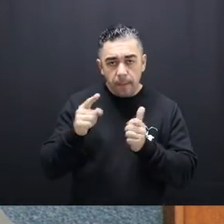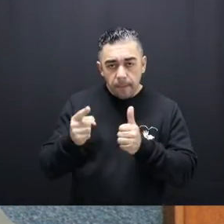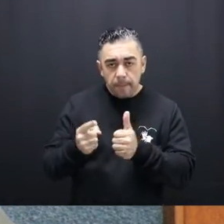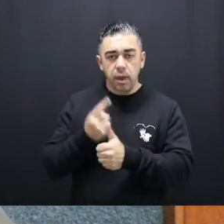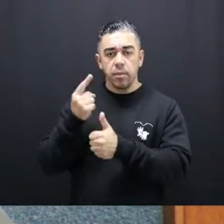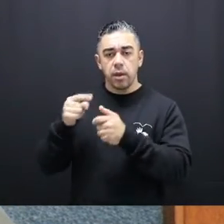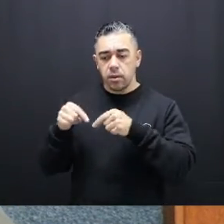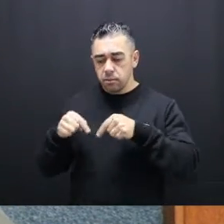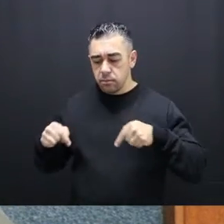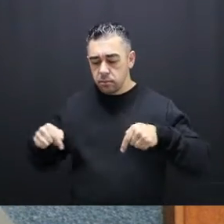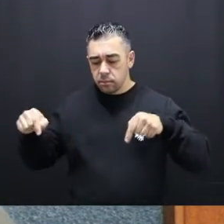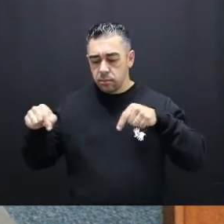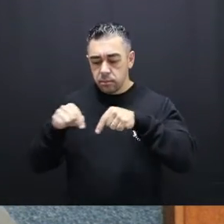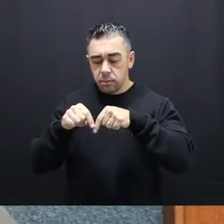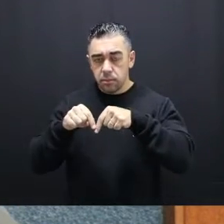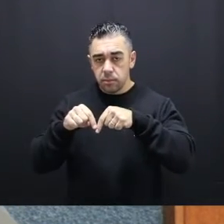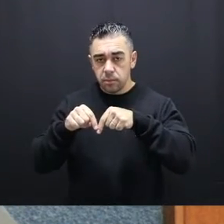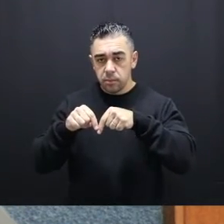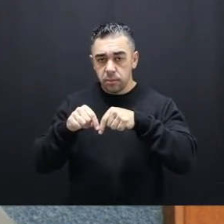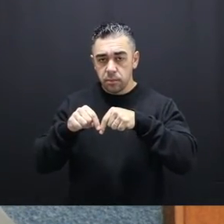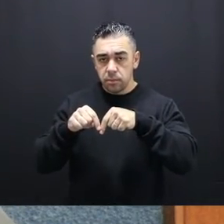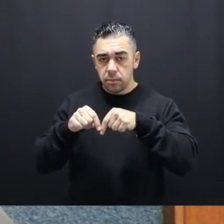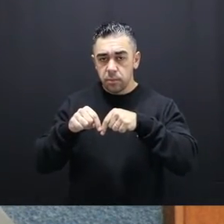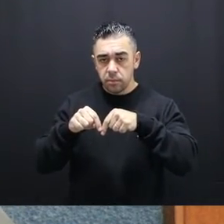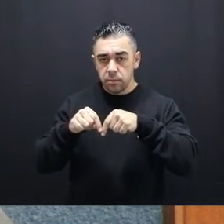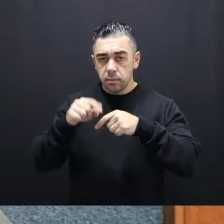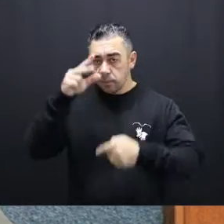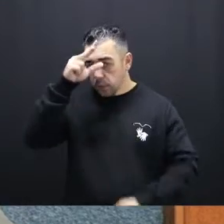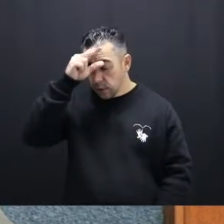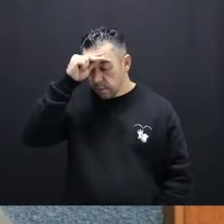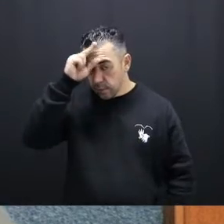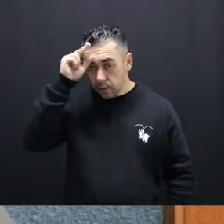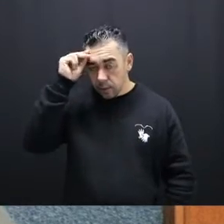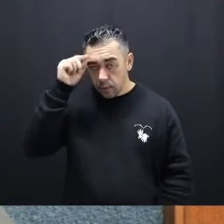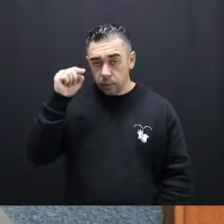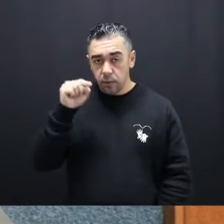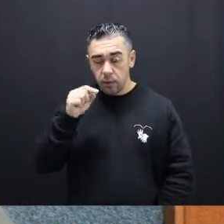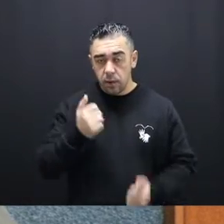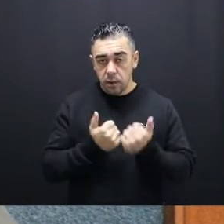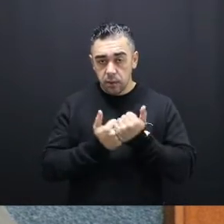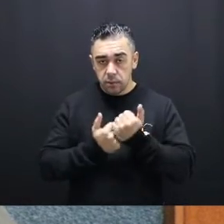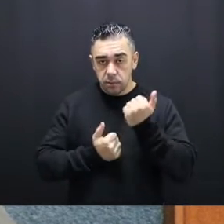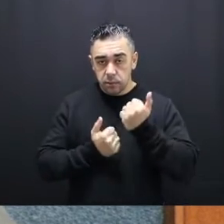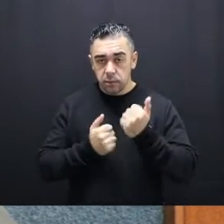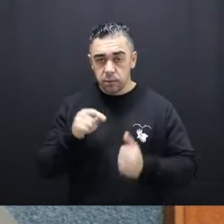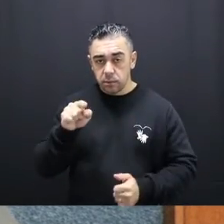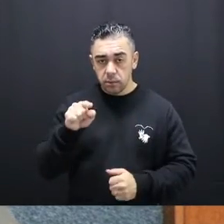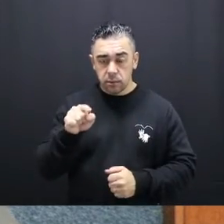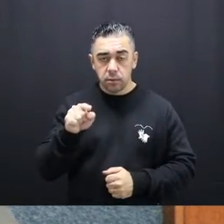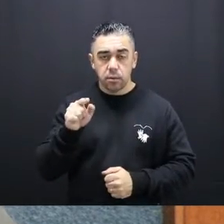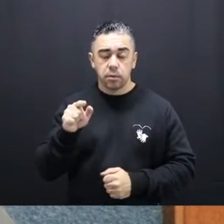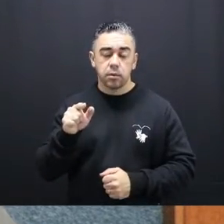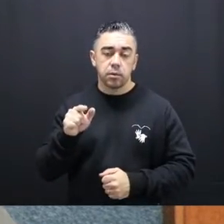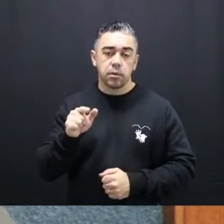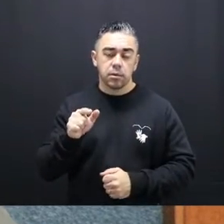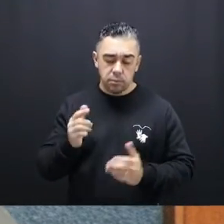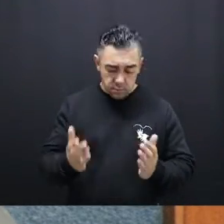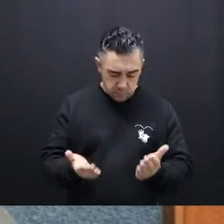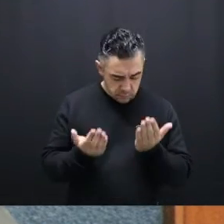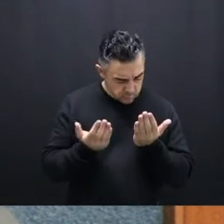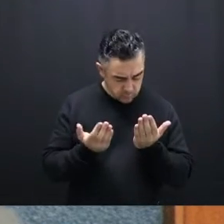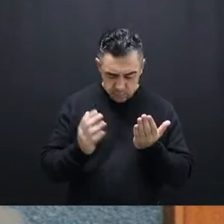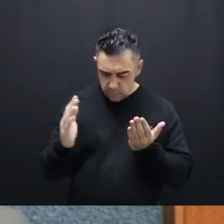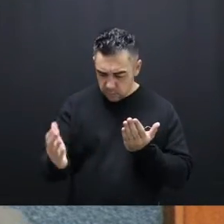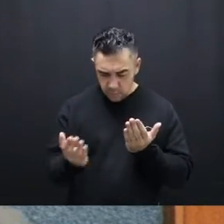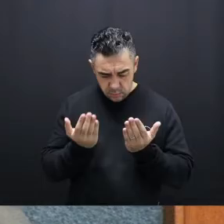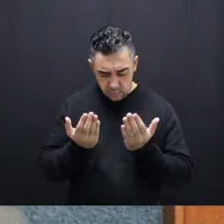prefeita o gabinete e aquelas assessores assessores que Assis que tem acesso a tua teus